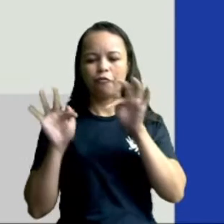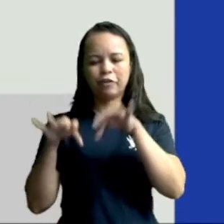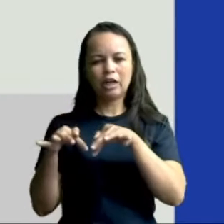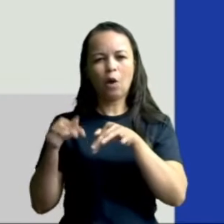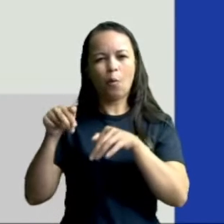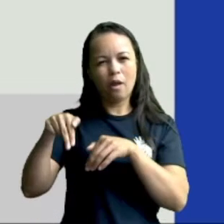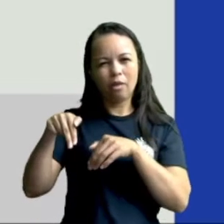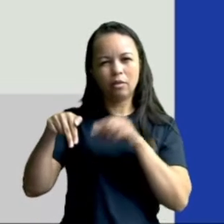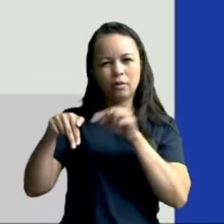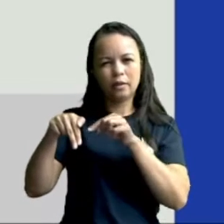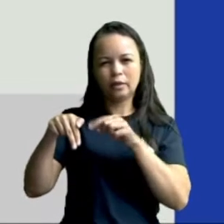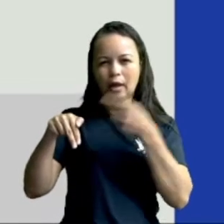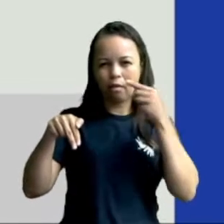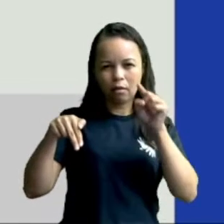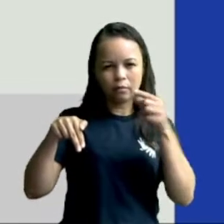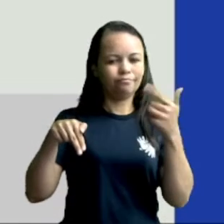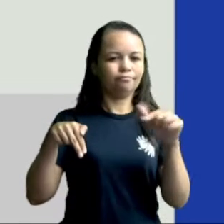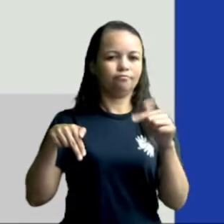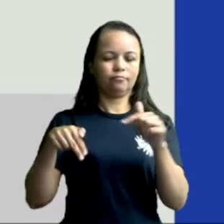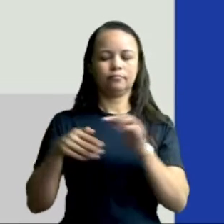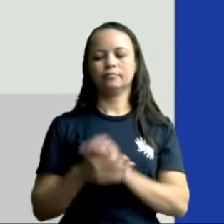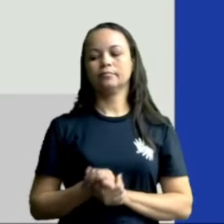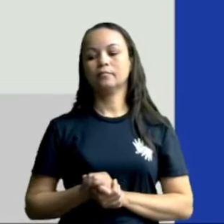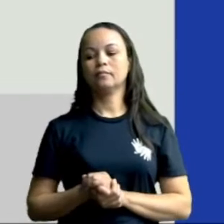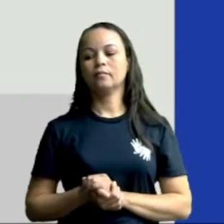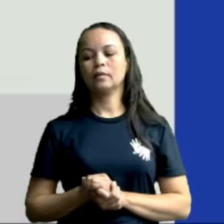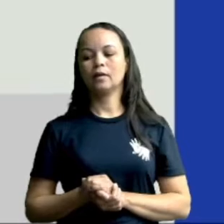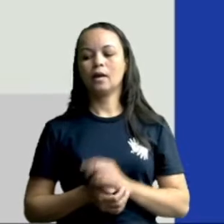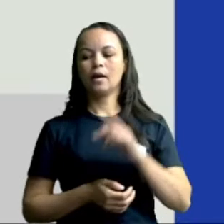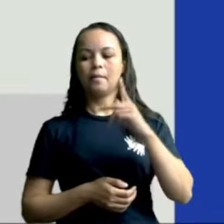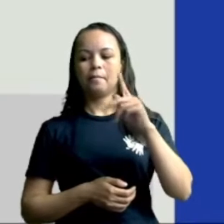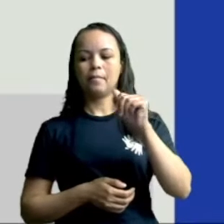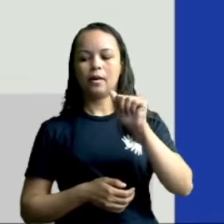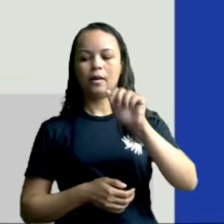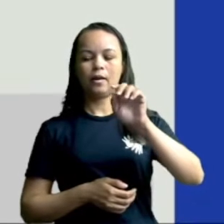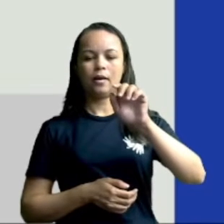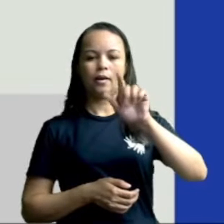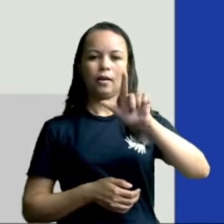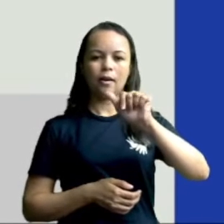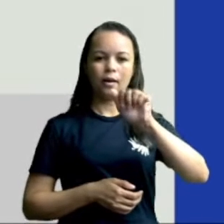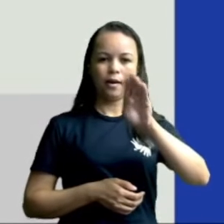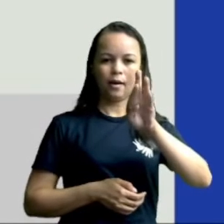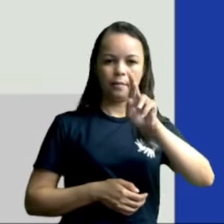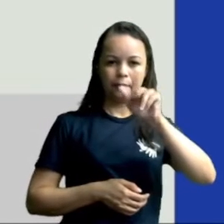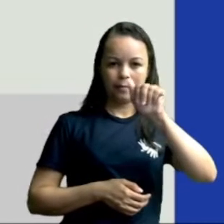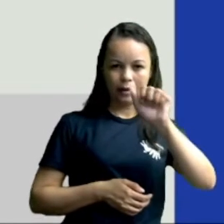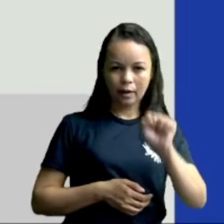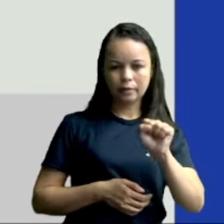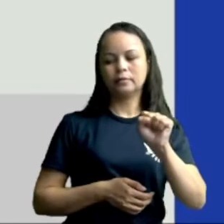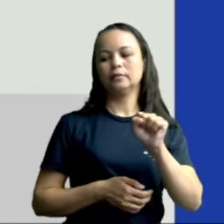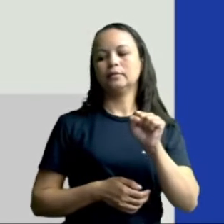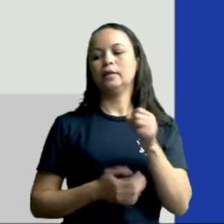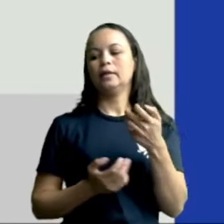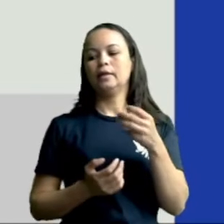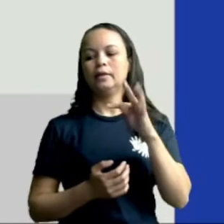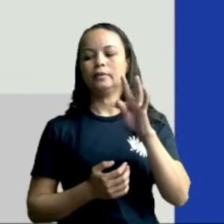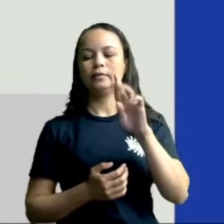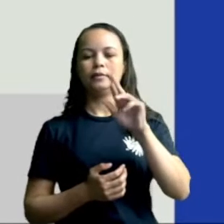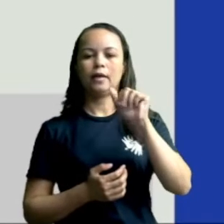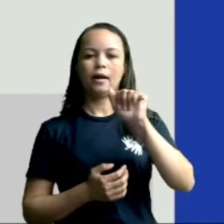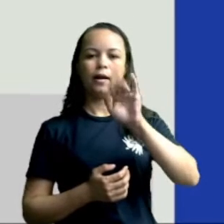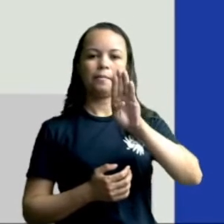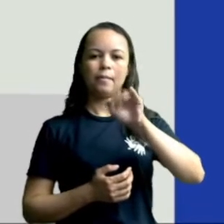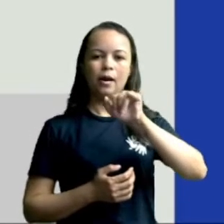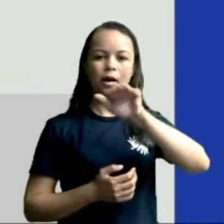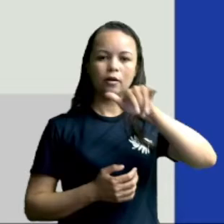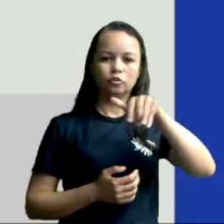eu não coloco acento. Palavras, trabalho, então segue a mesma regrinha, tá